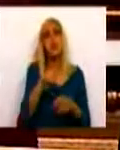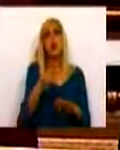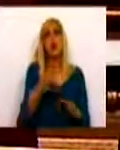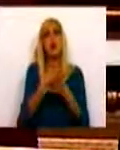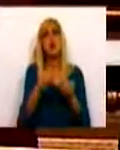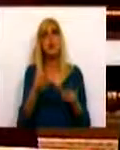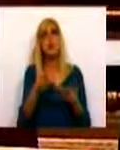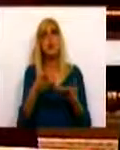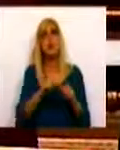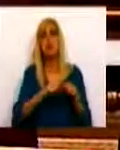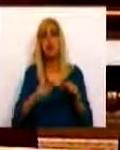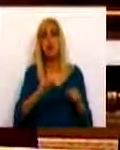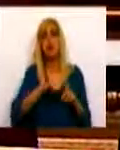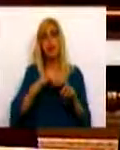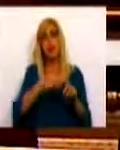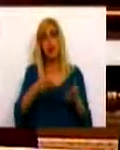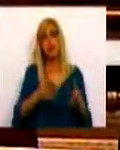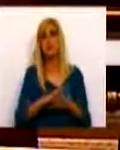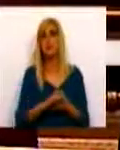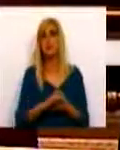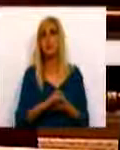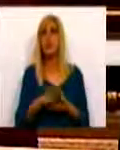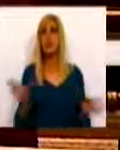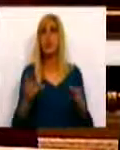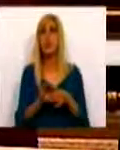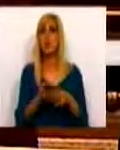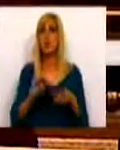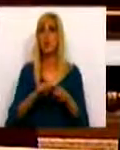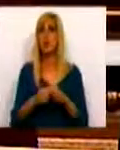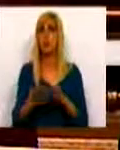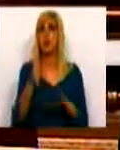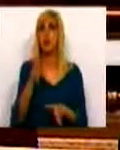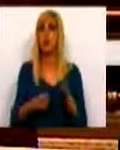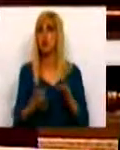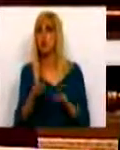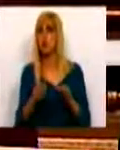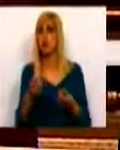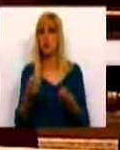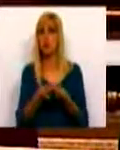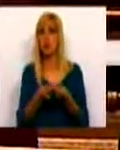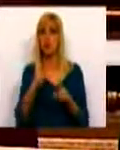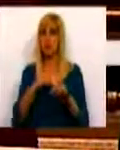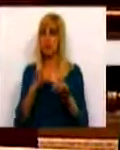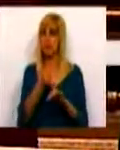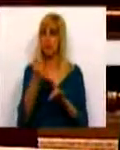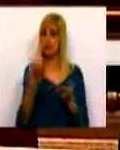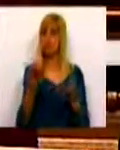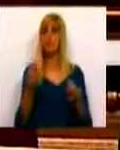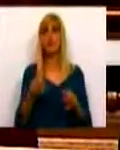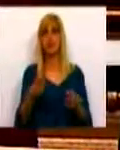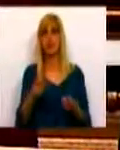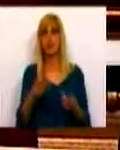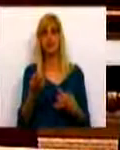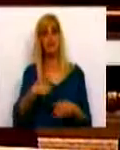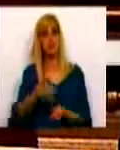resolvida durante este ano. Relativamente à questão da justiça mais próxima e da eficiência. Efetivamente, nós estamos a